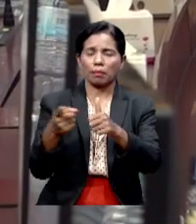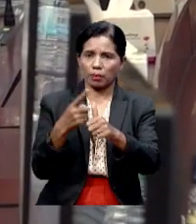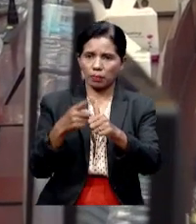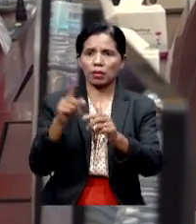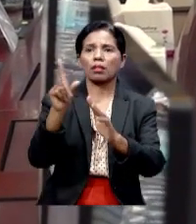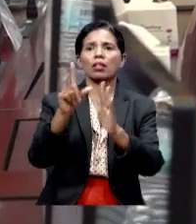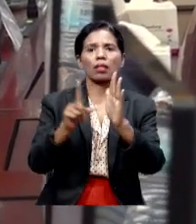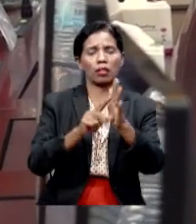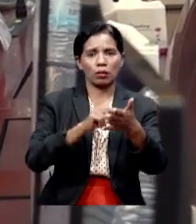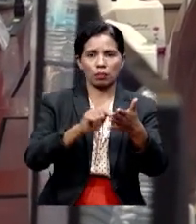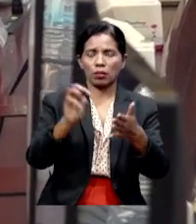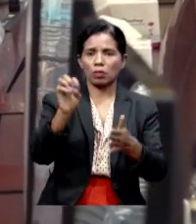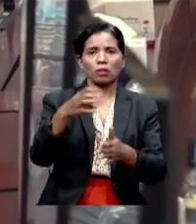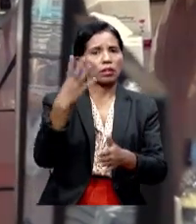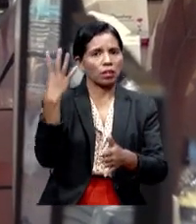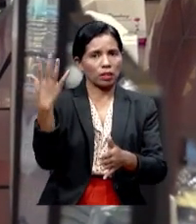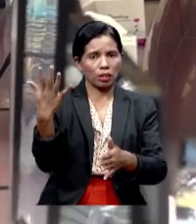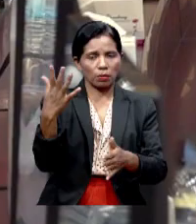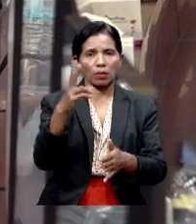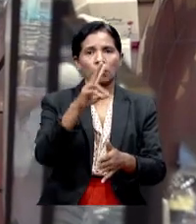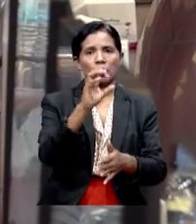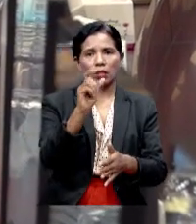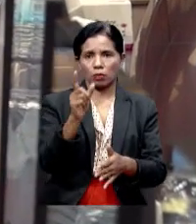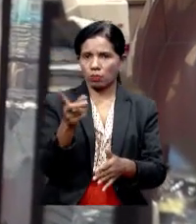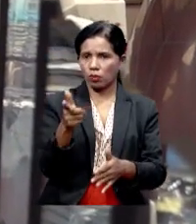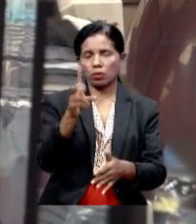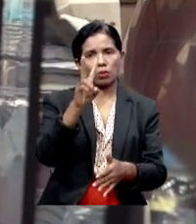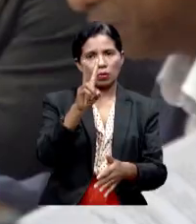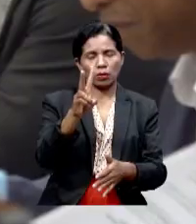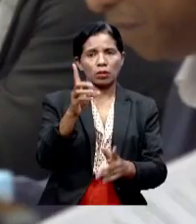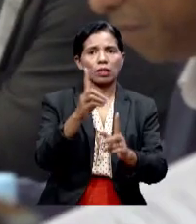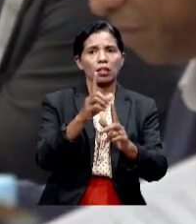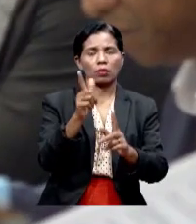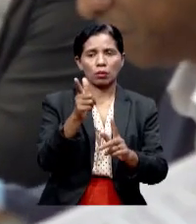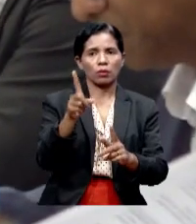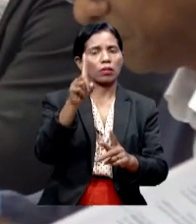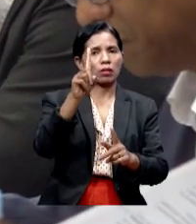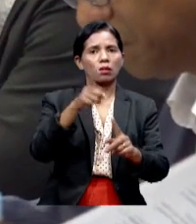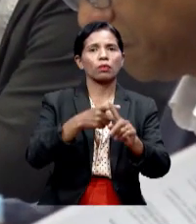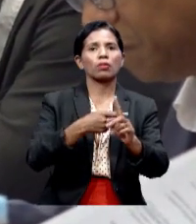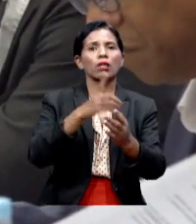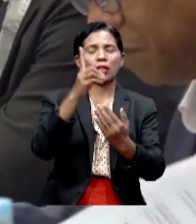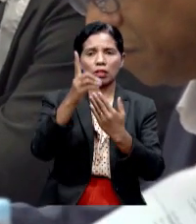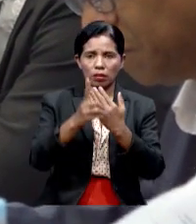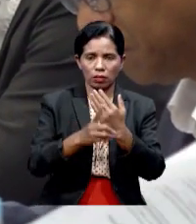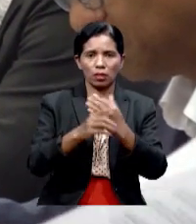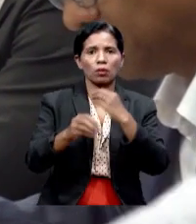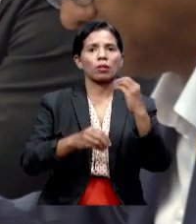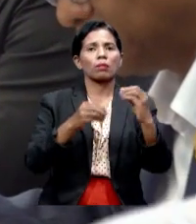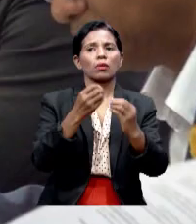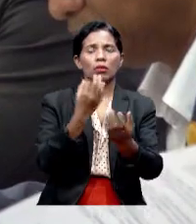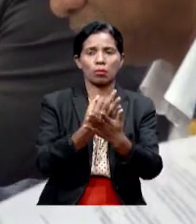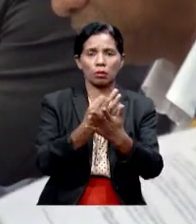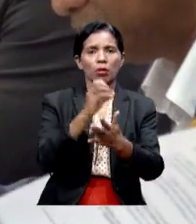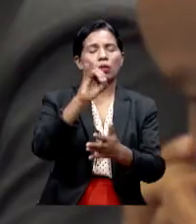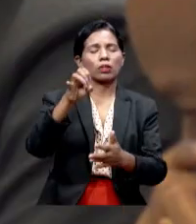número 1905, Bararim Rua, Rua 1905, Loron Rua 1905, Ida, Funa de Dezembro, com o orçamento geral do